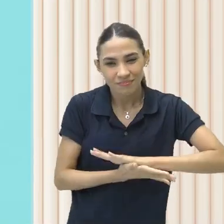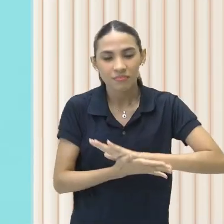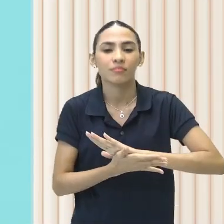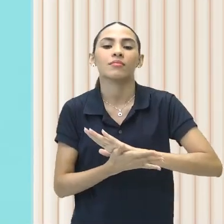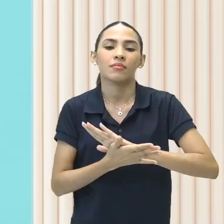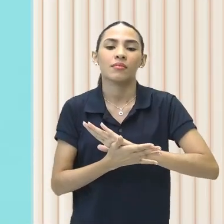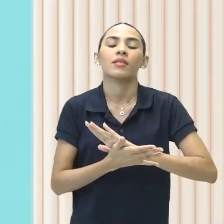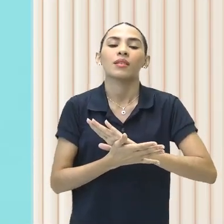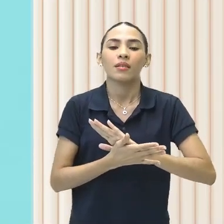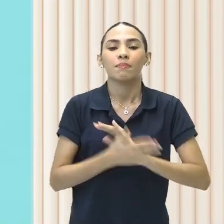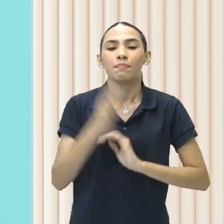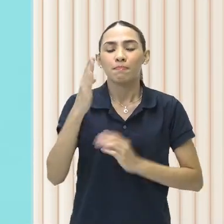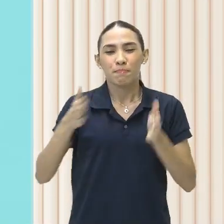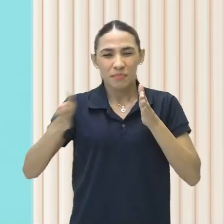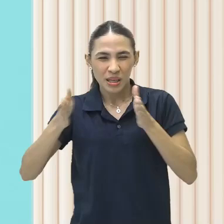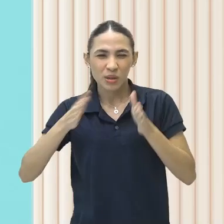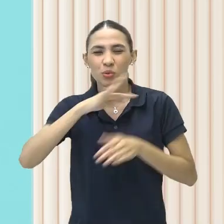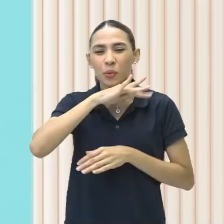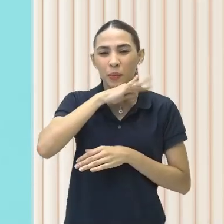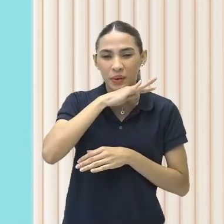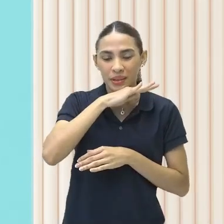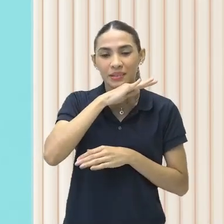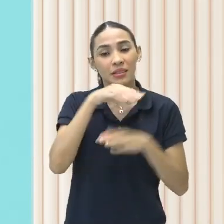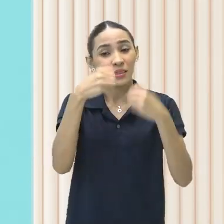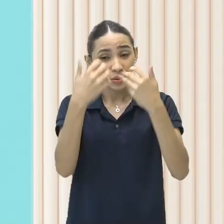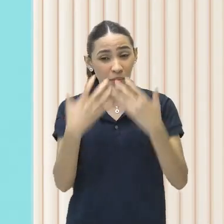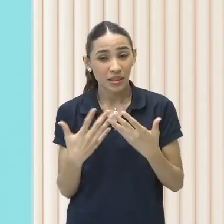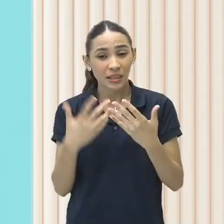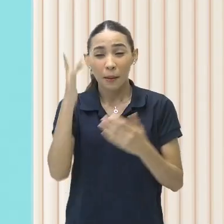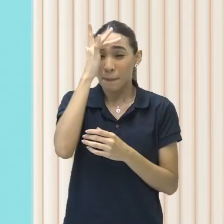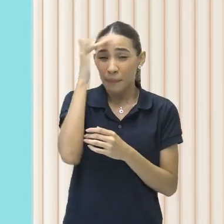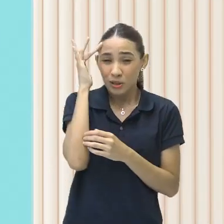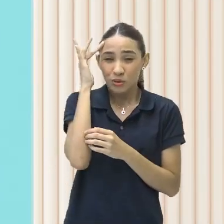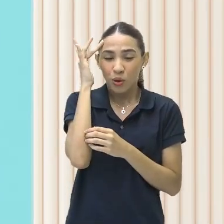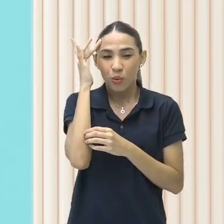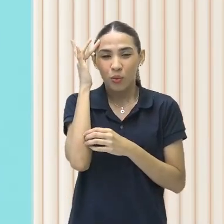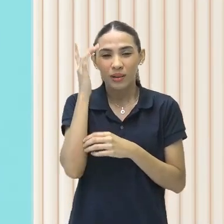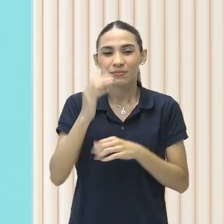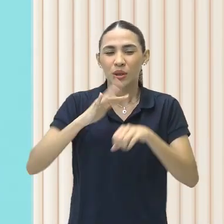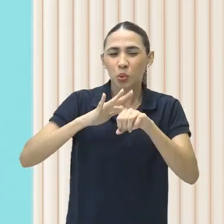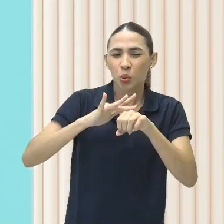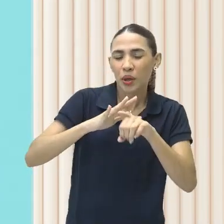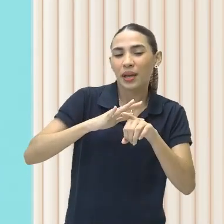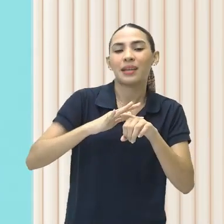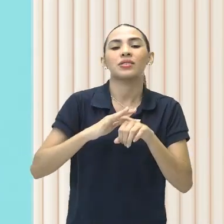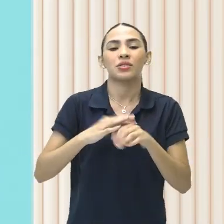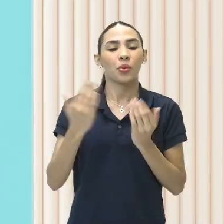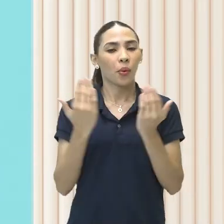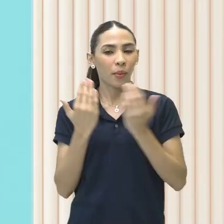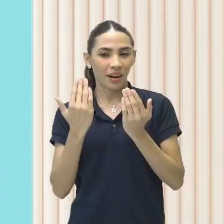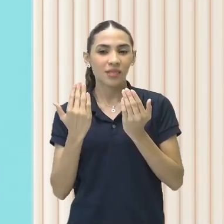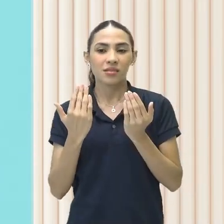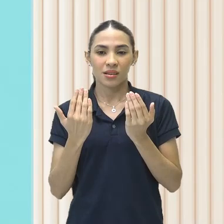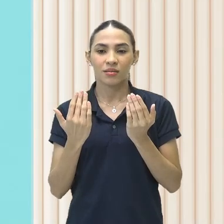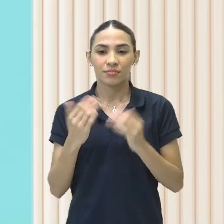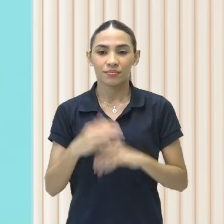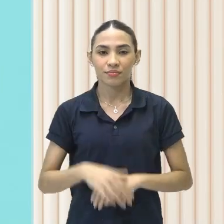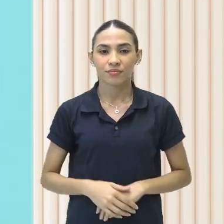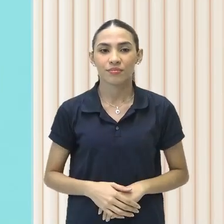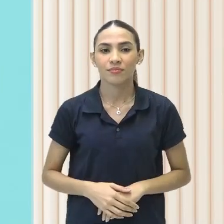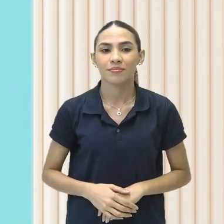traz tanta desgraça. E aí ele relata nas pessoas feridas, né? Então, faz essa comparação com essa